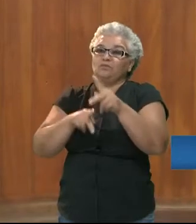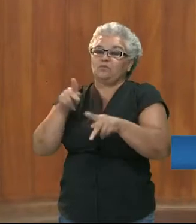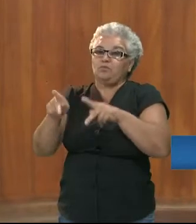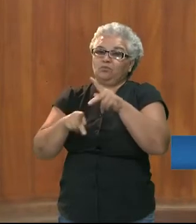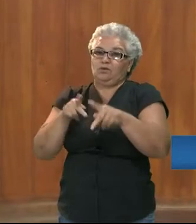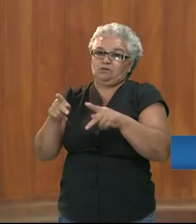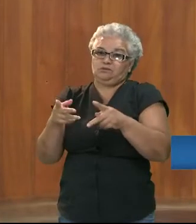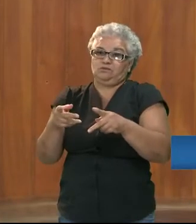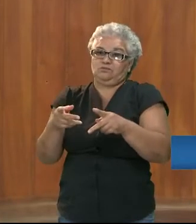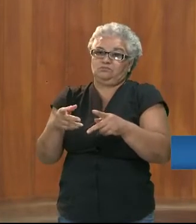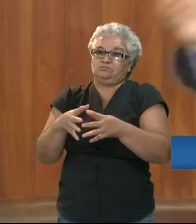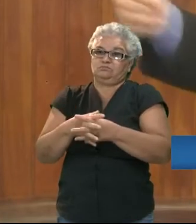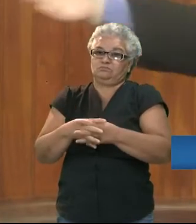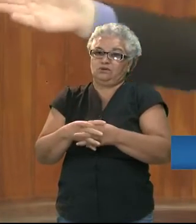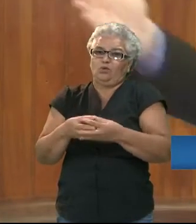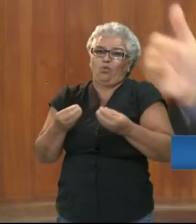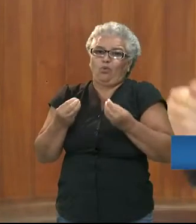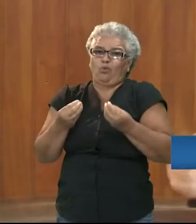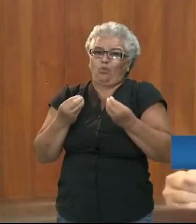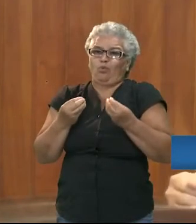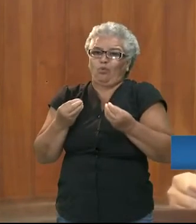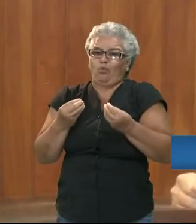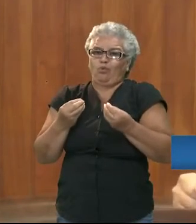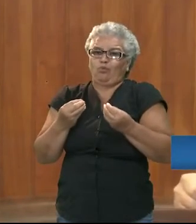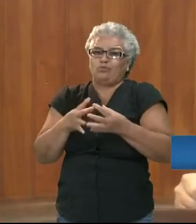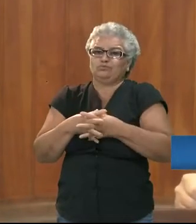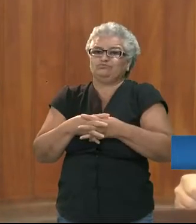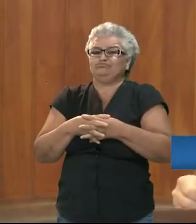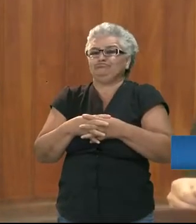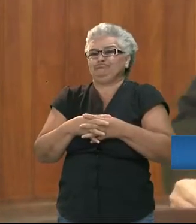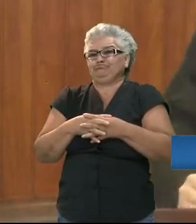insuportável a permanência desse índice.